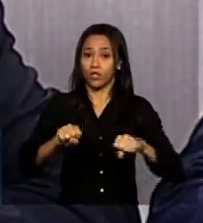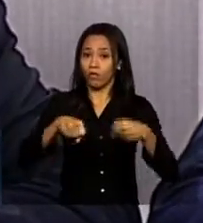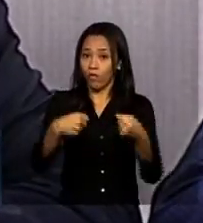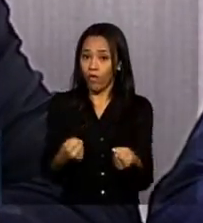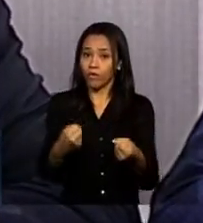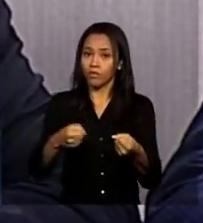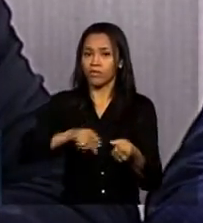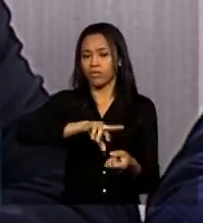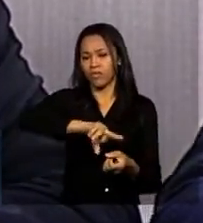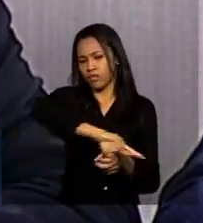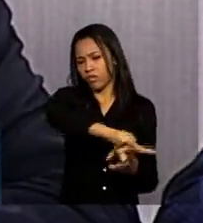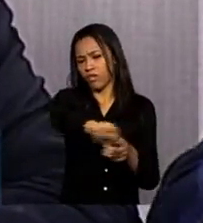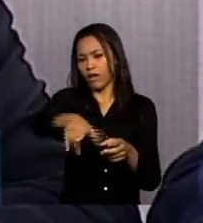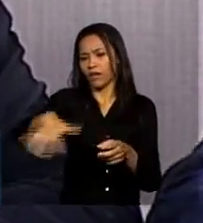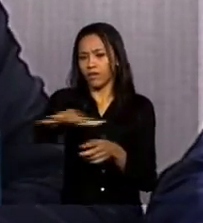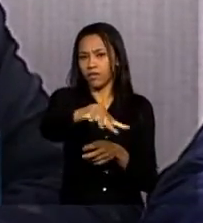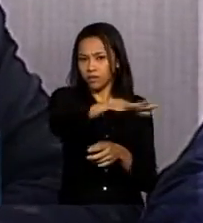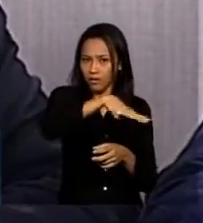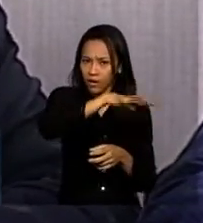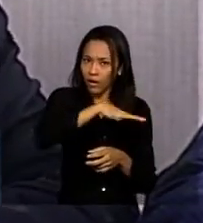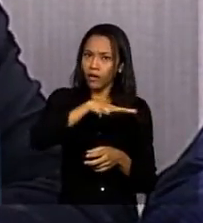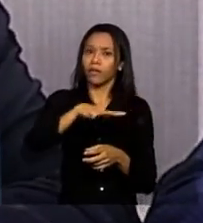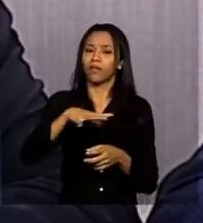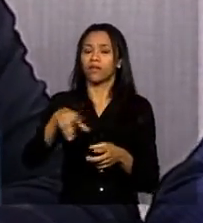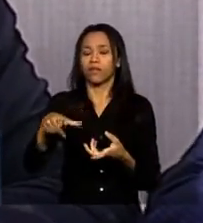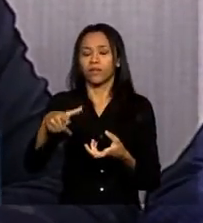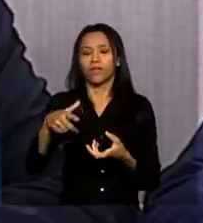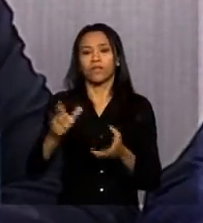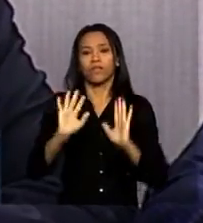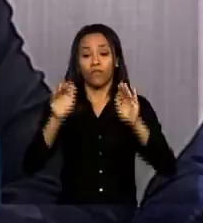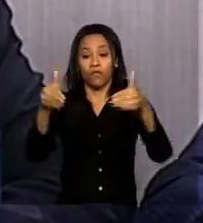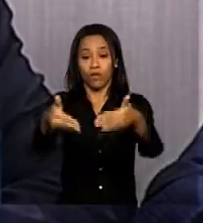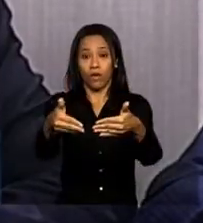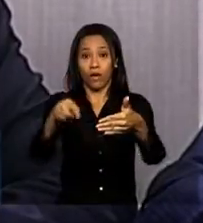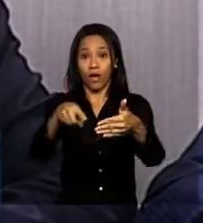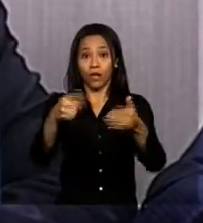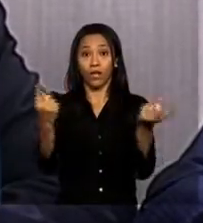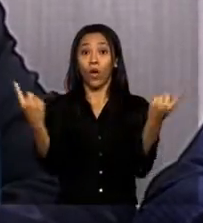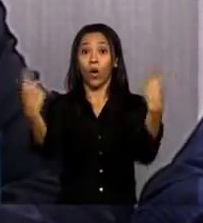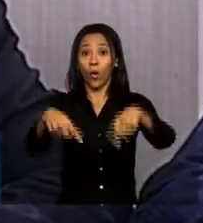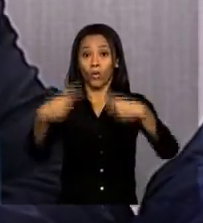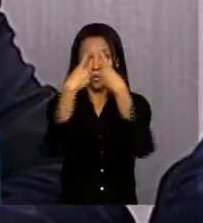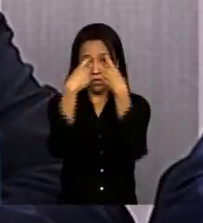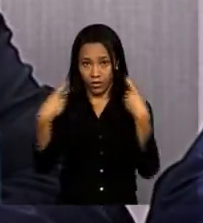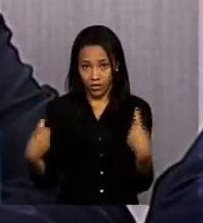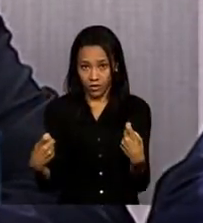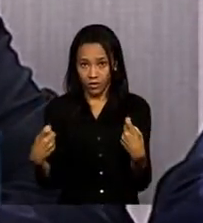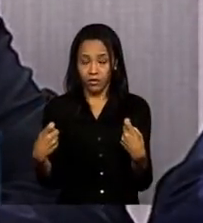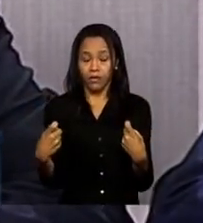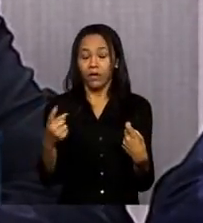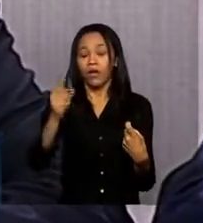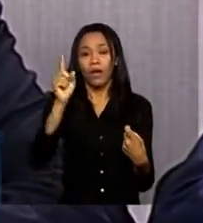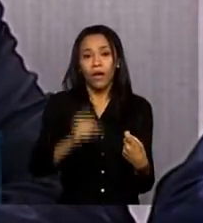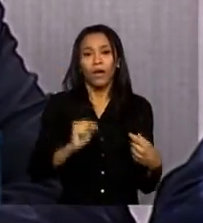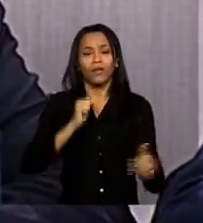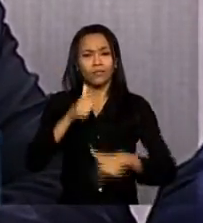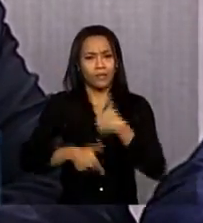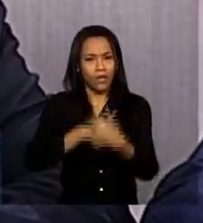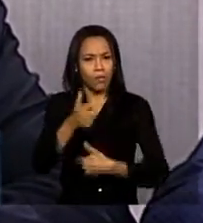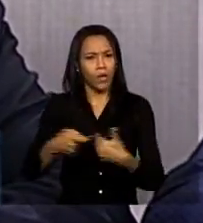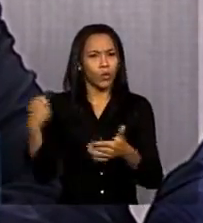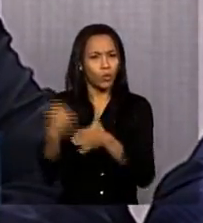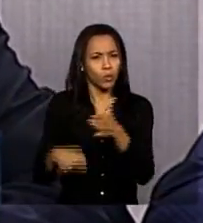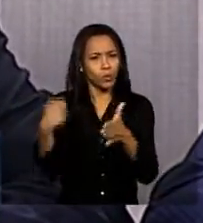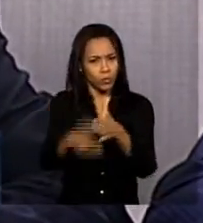as áreas, uma atuação multissetorial focada no combate à violência, uma atuação implacável